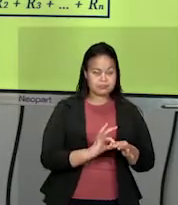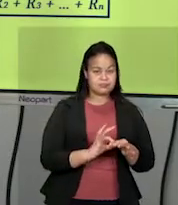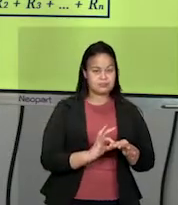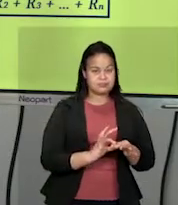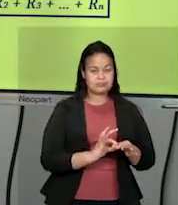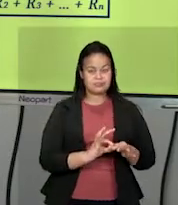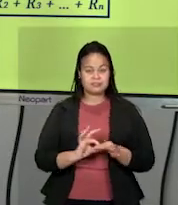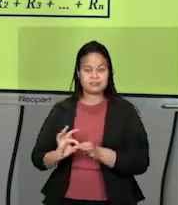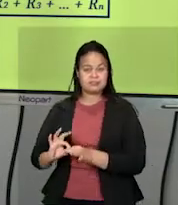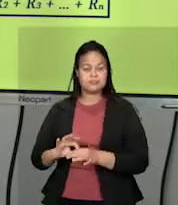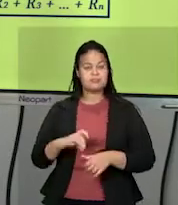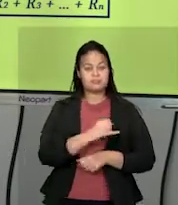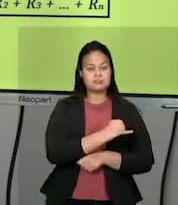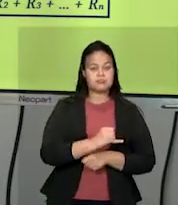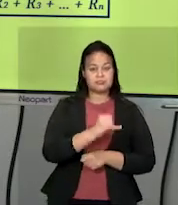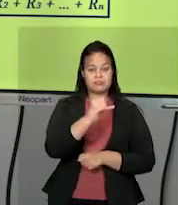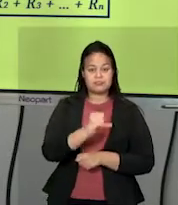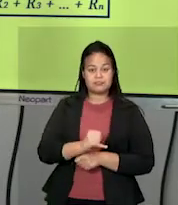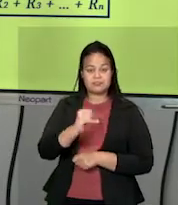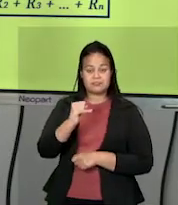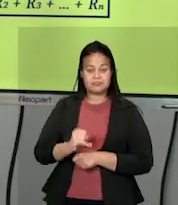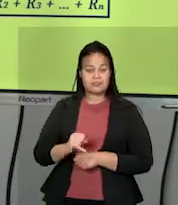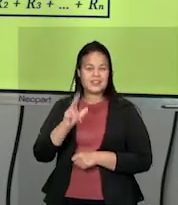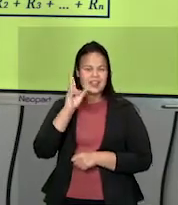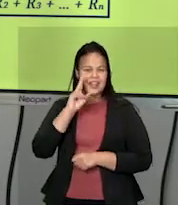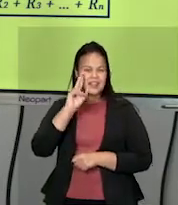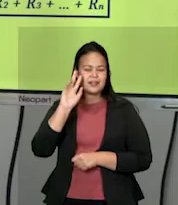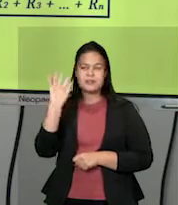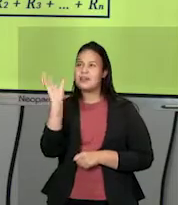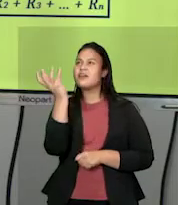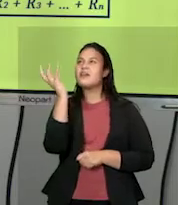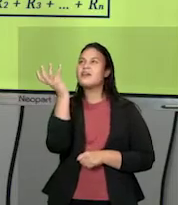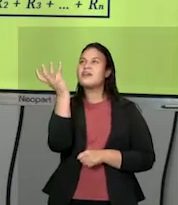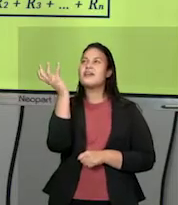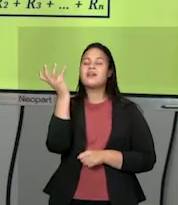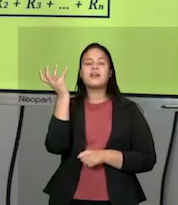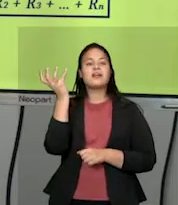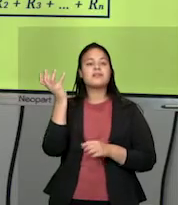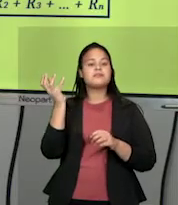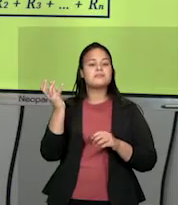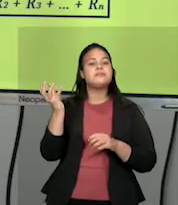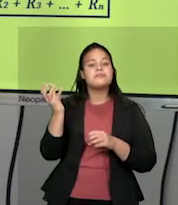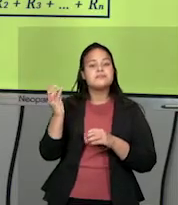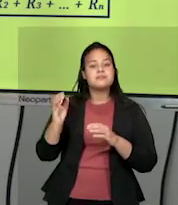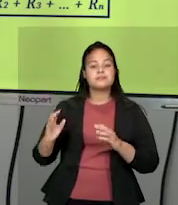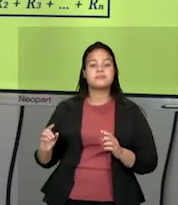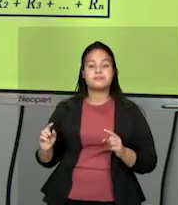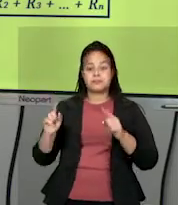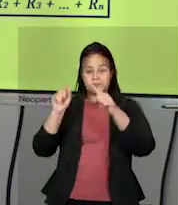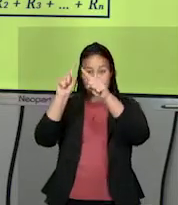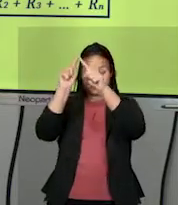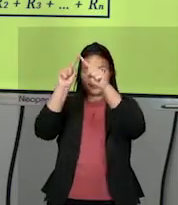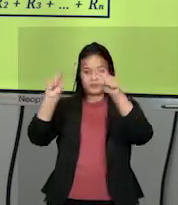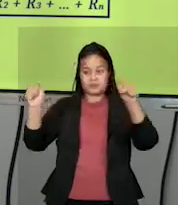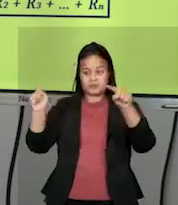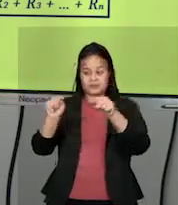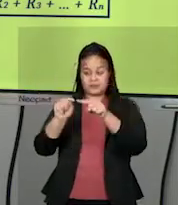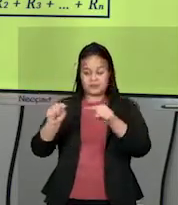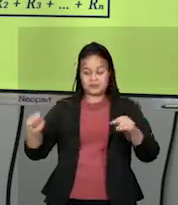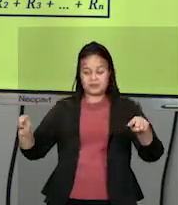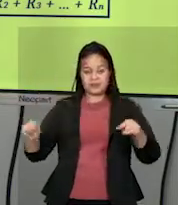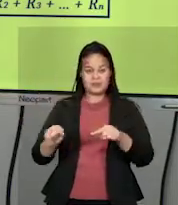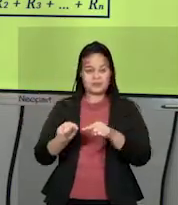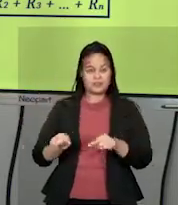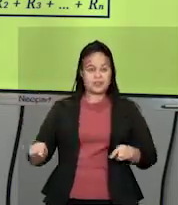em série são as lâmpadas que a gente coloca na árvore de Natal. Aquele pisca-pisca da árvore